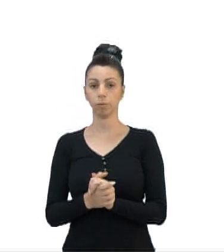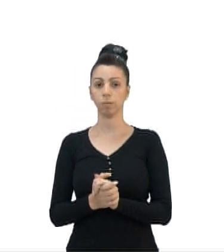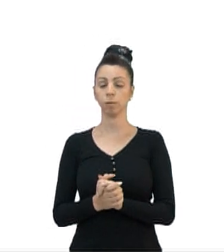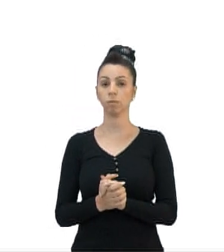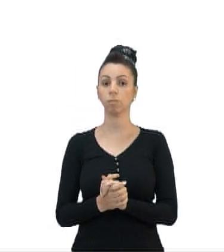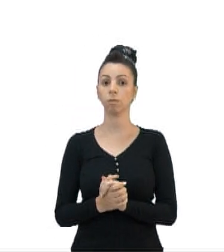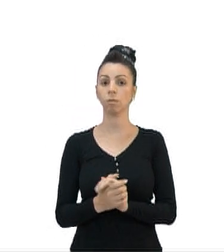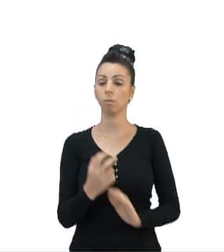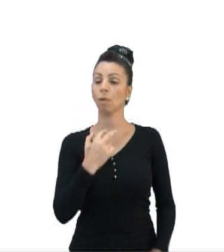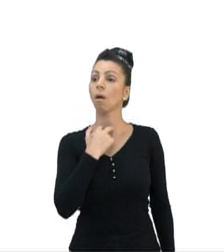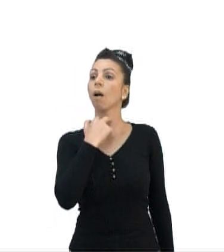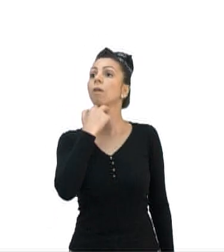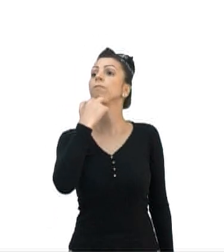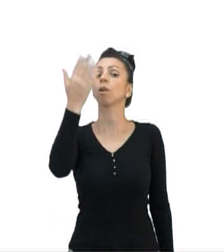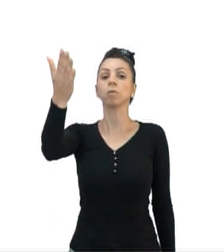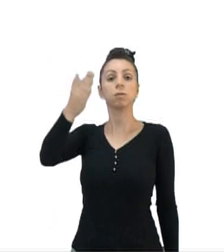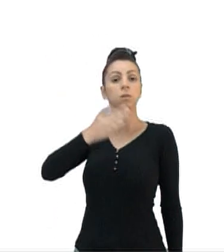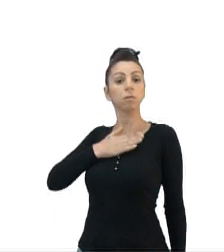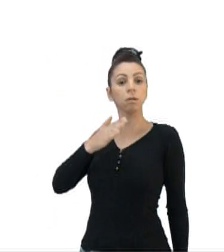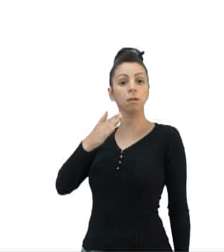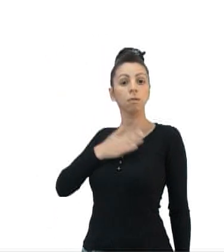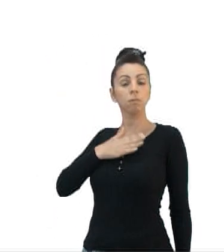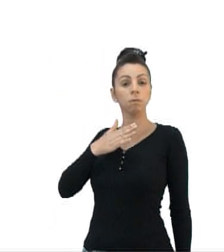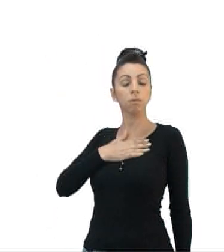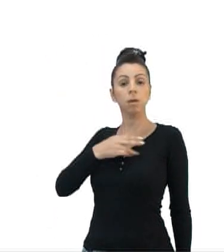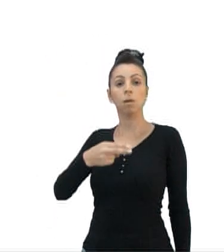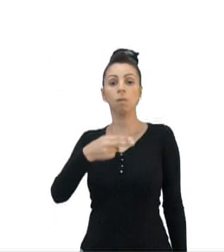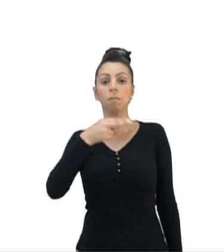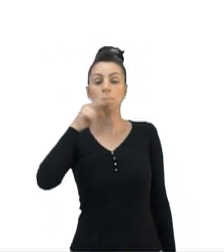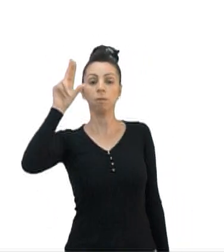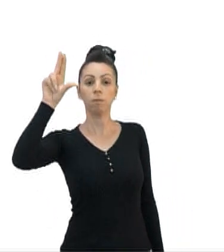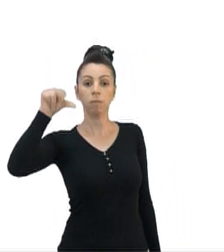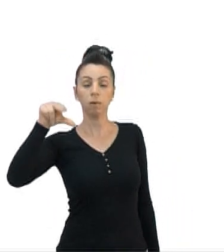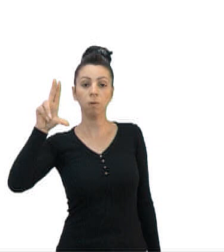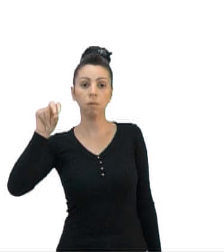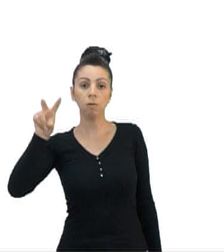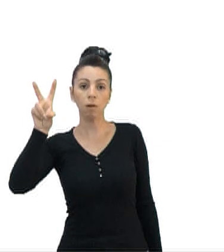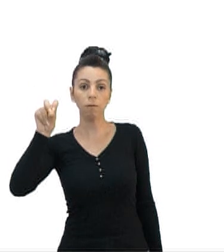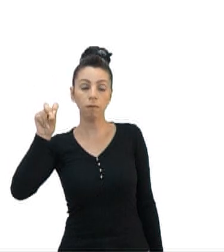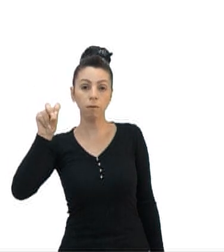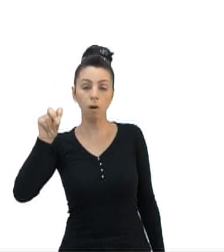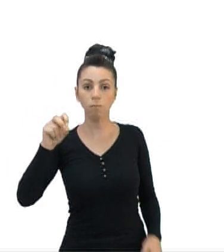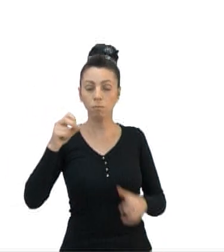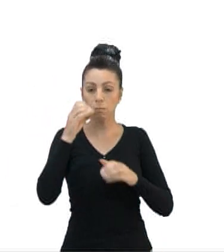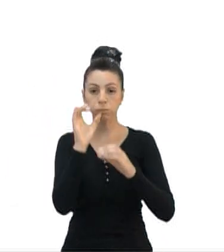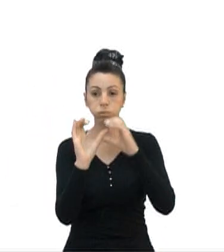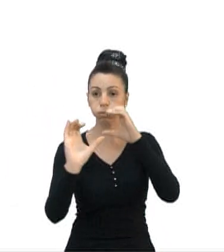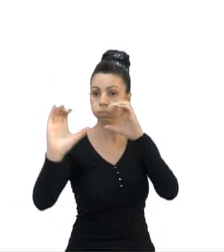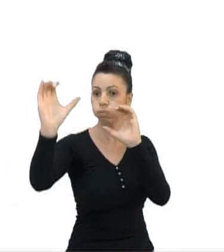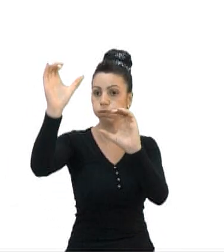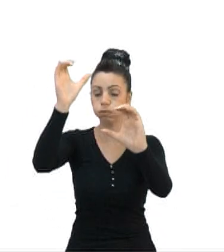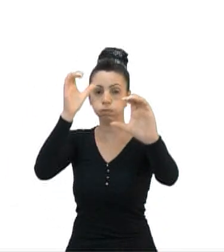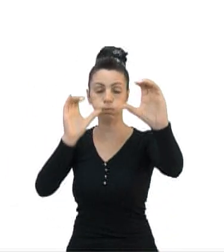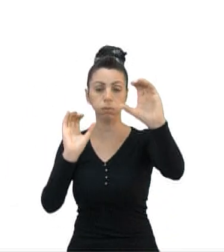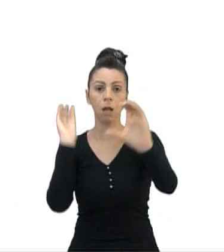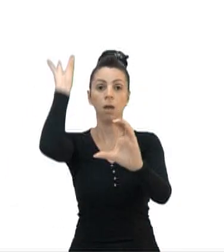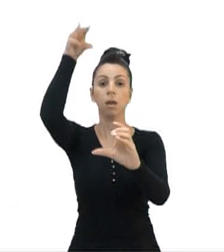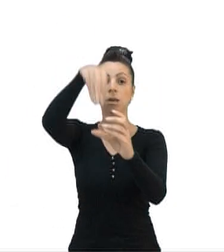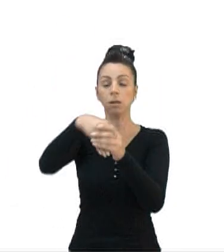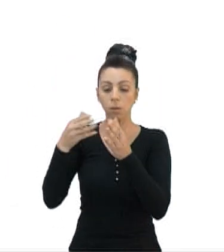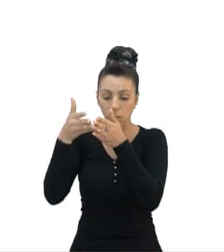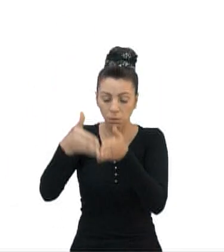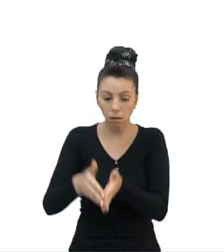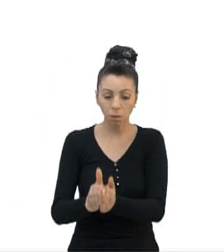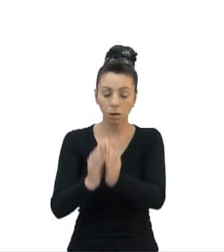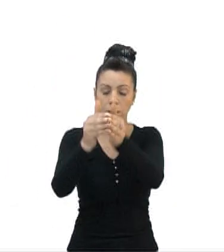voz de minha bisavó ecoou criança nos porões do navio. Ecoou lamentos de